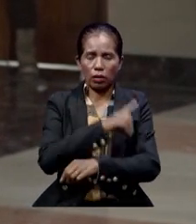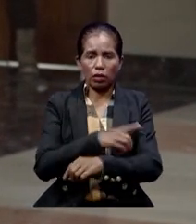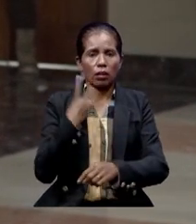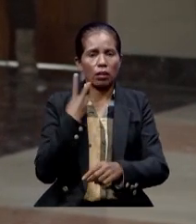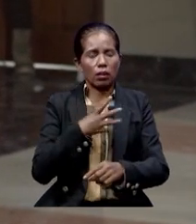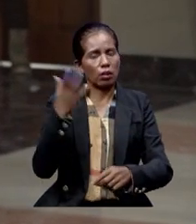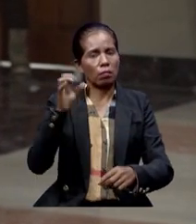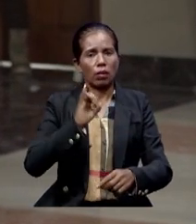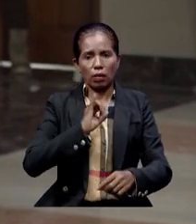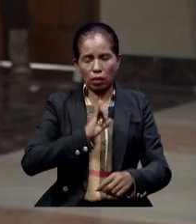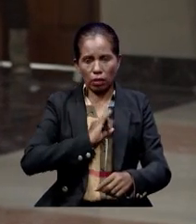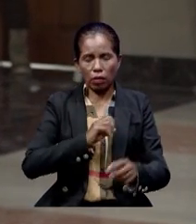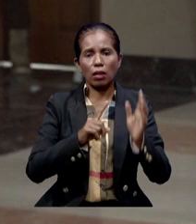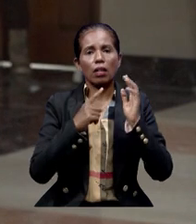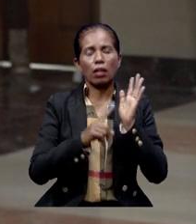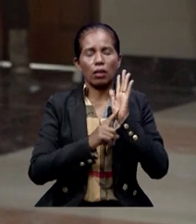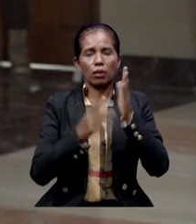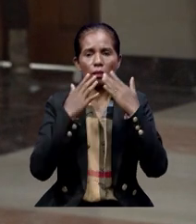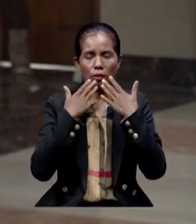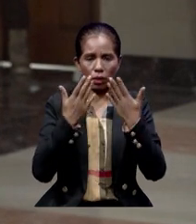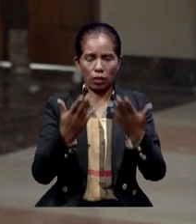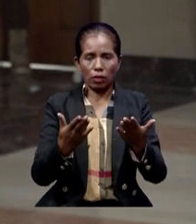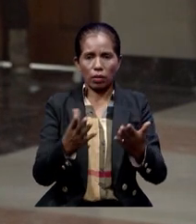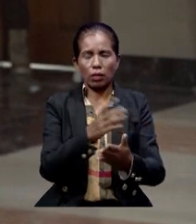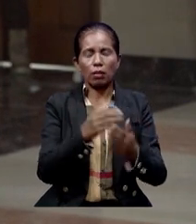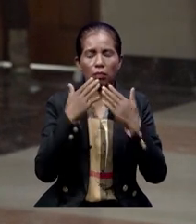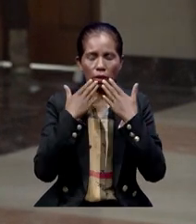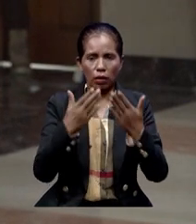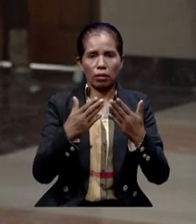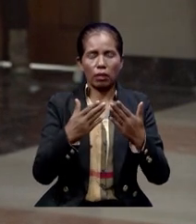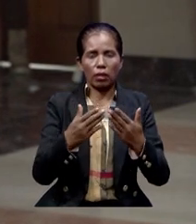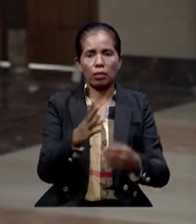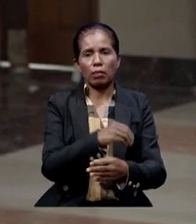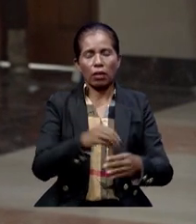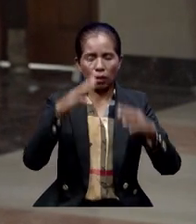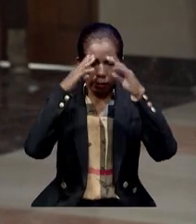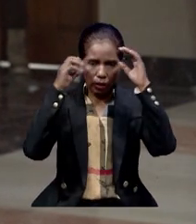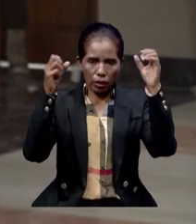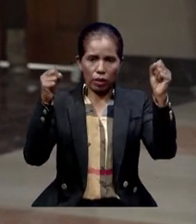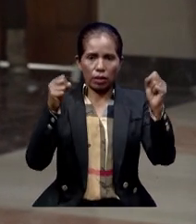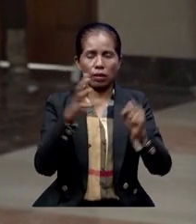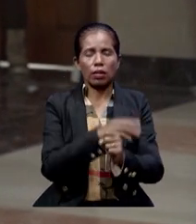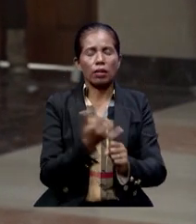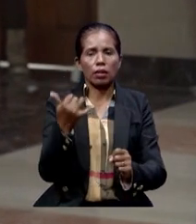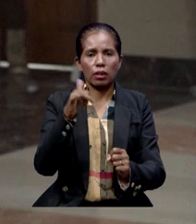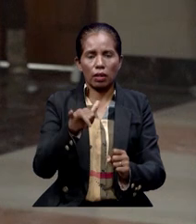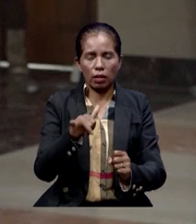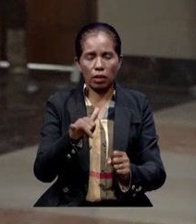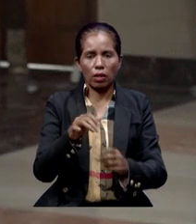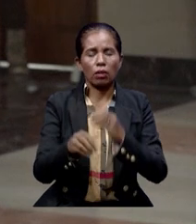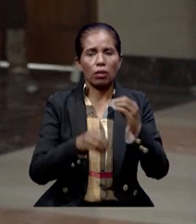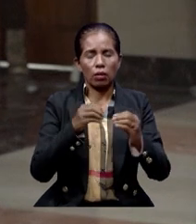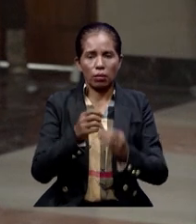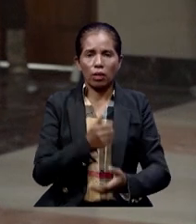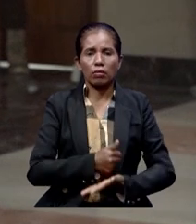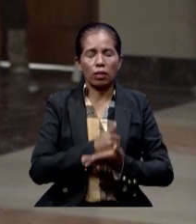ao ato obrigado agradecimento ba sua excelência Presidente da República com a solidariedade,